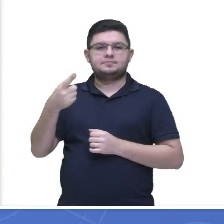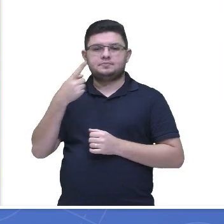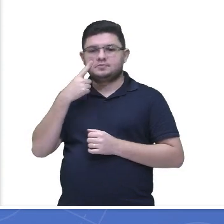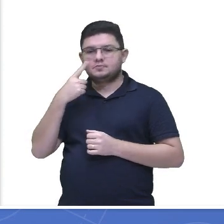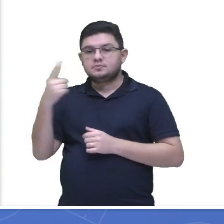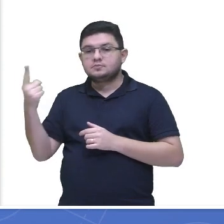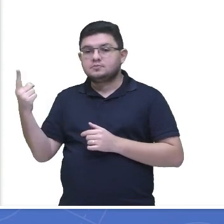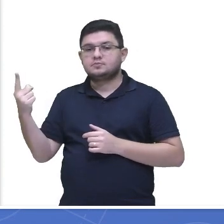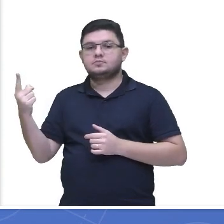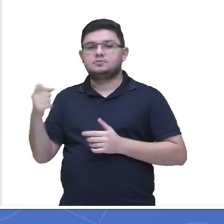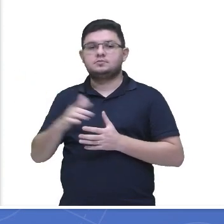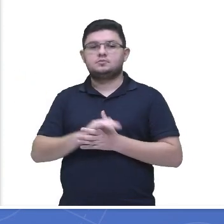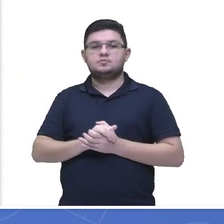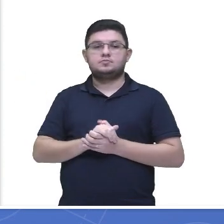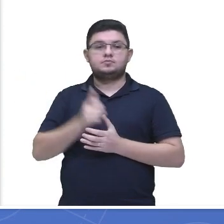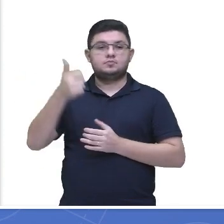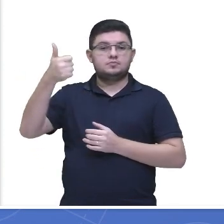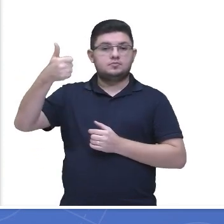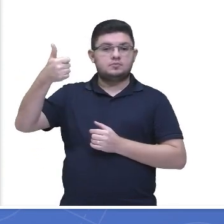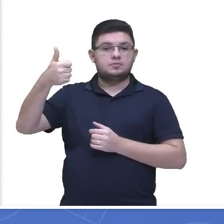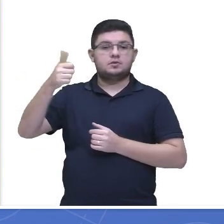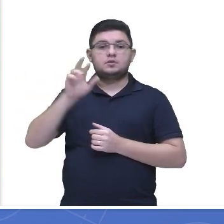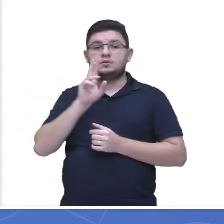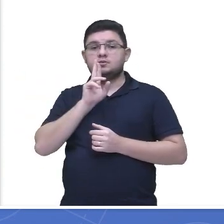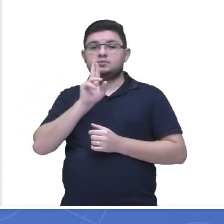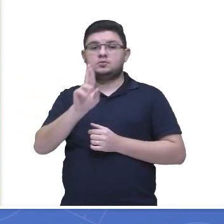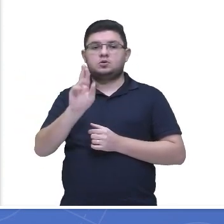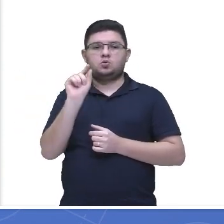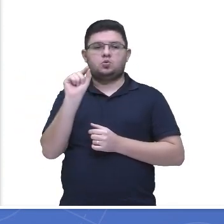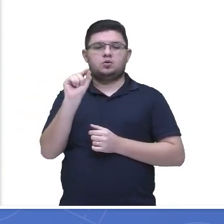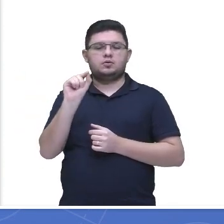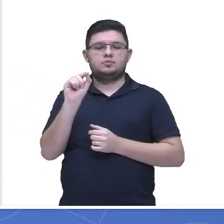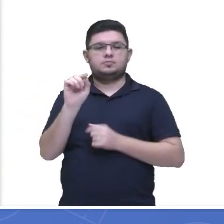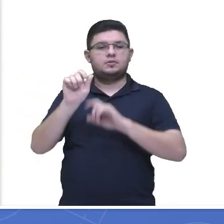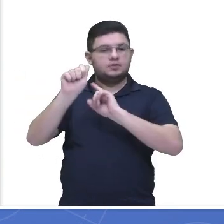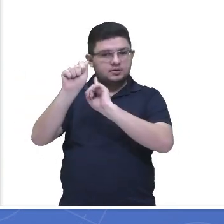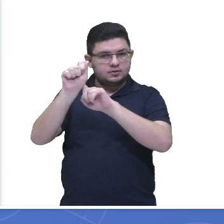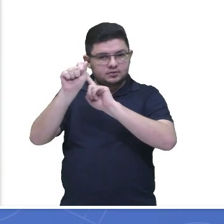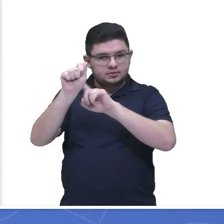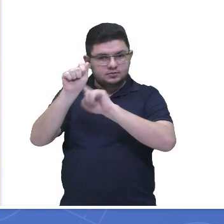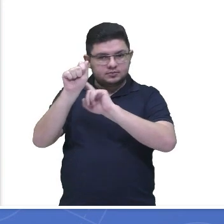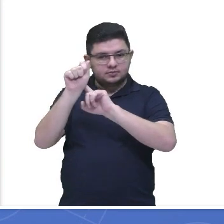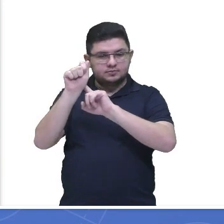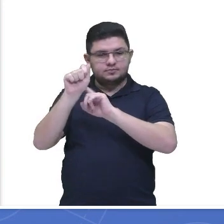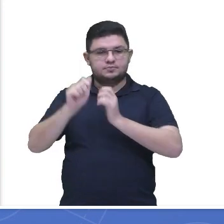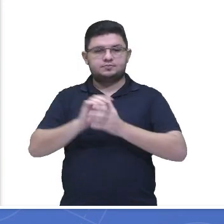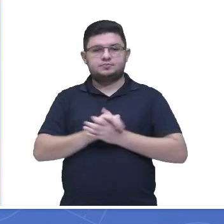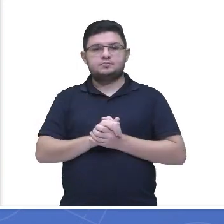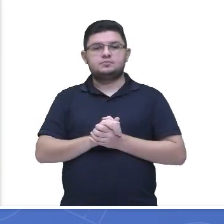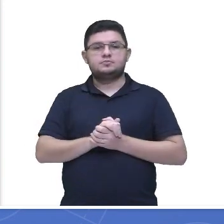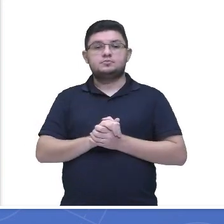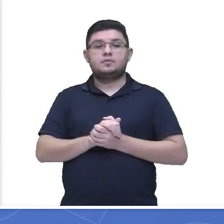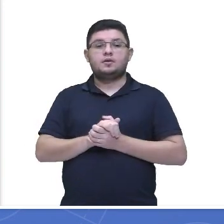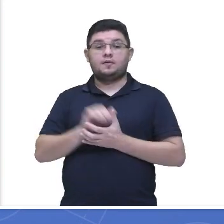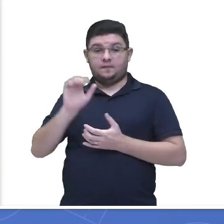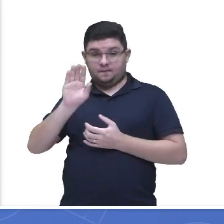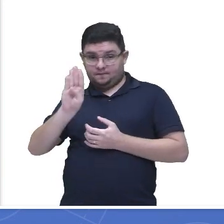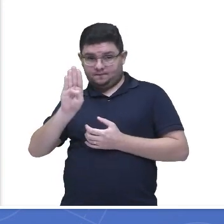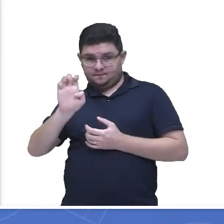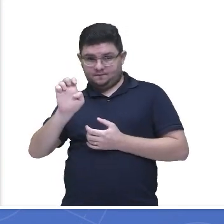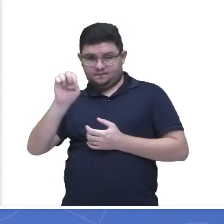primeira questão, a resposta é a letra A, tá? O benzeno e